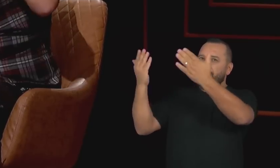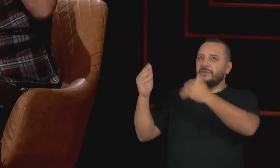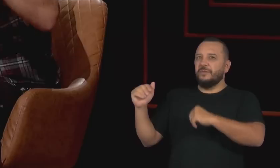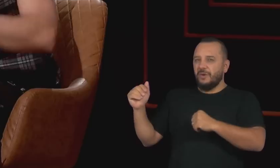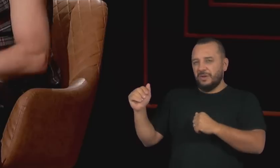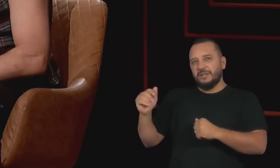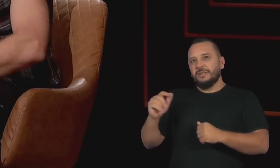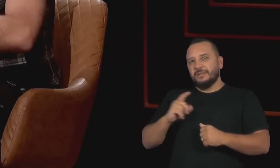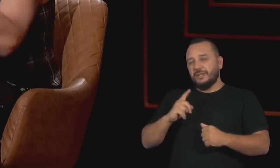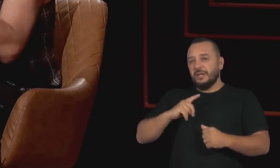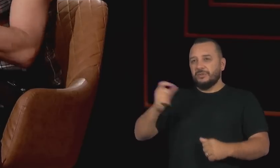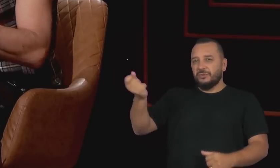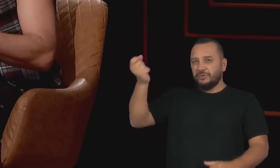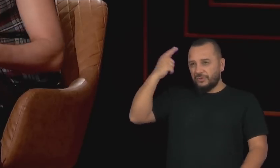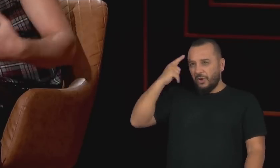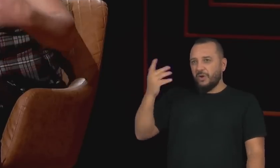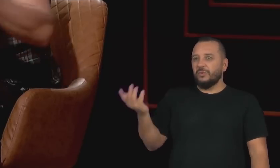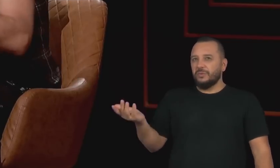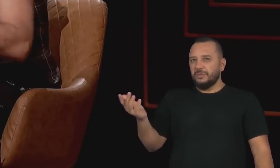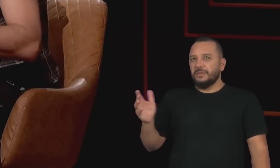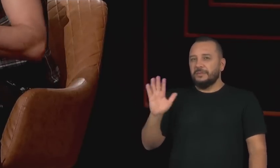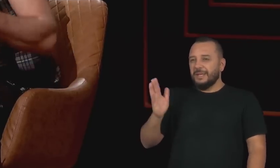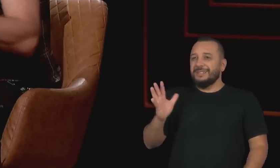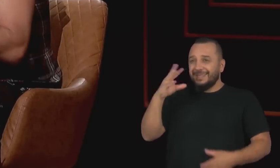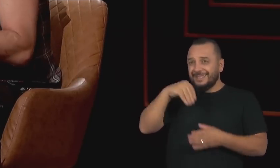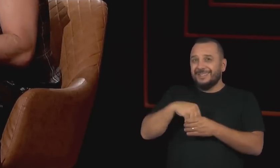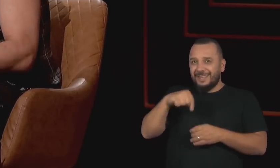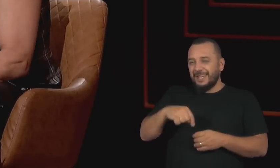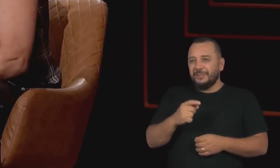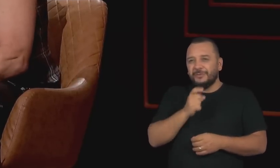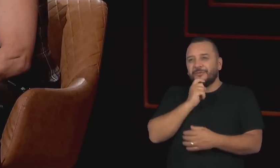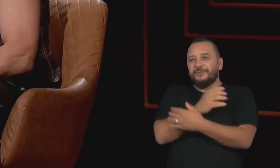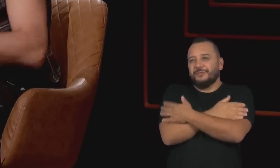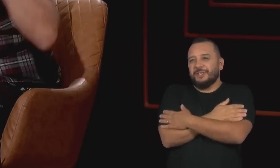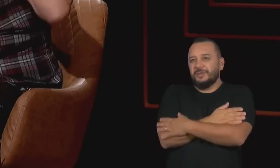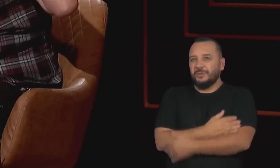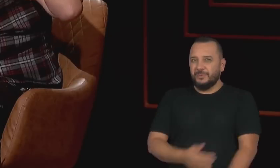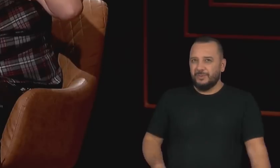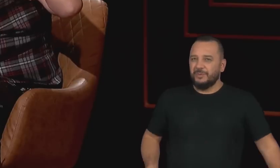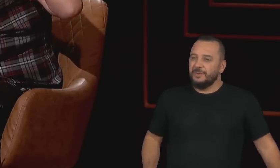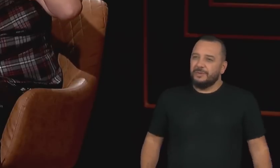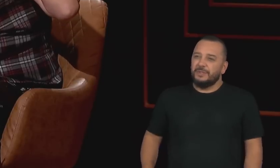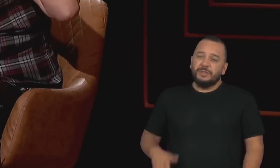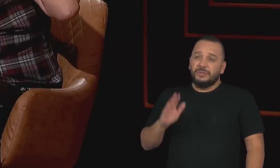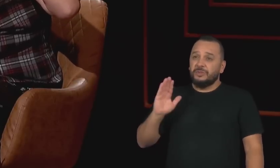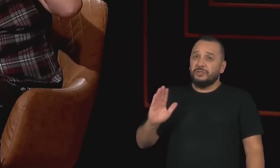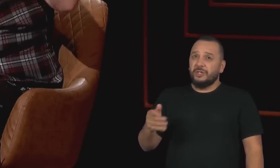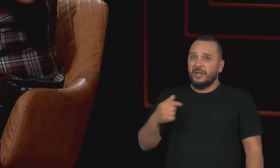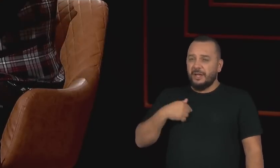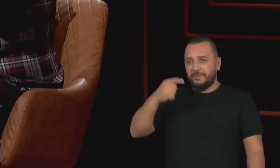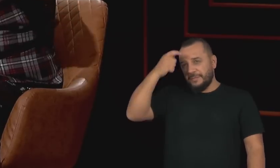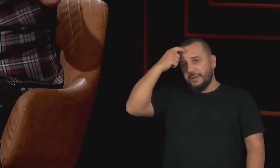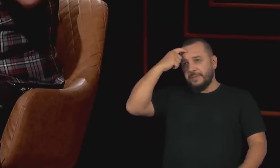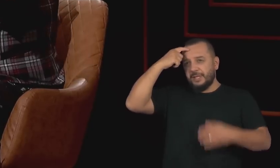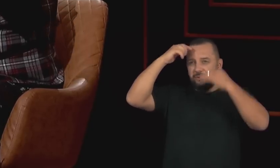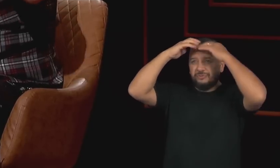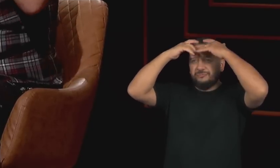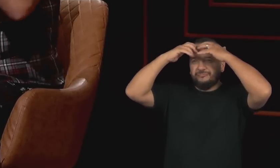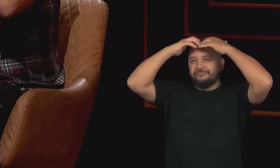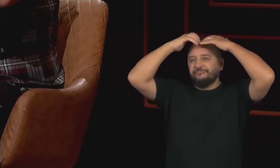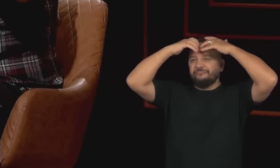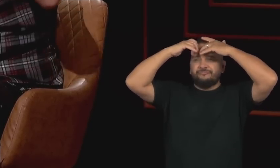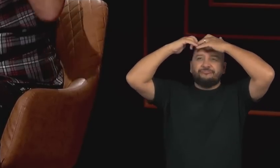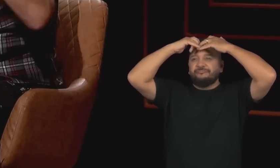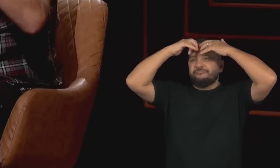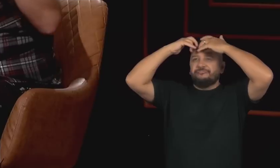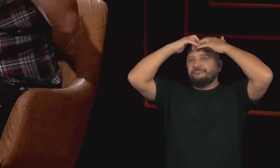o sol, and here is cold, e aqui tá frio. My mind is cloud, minha mente tá meio, sabe,